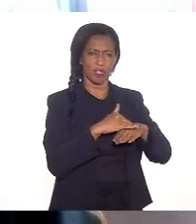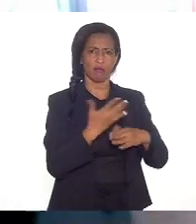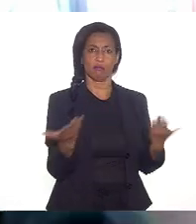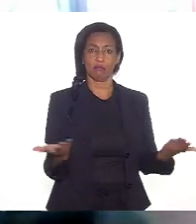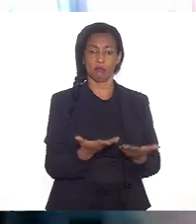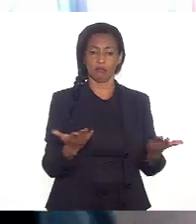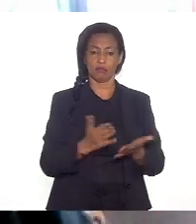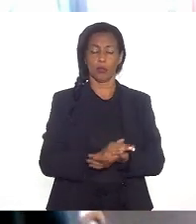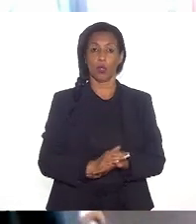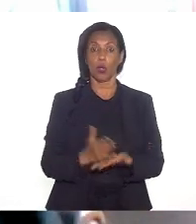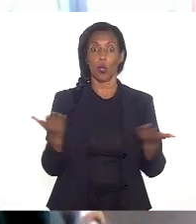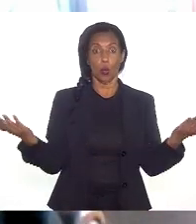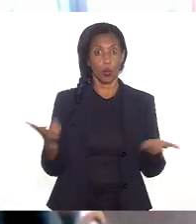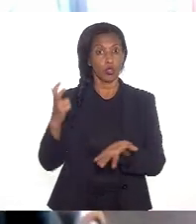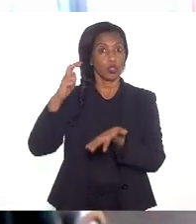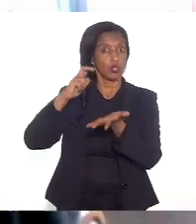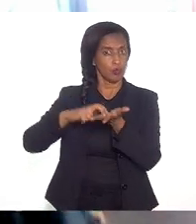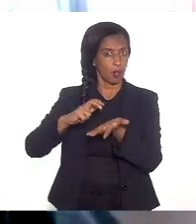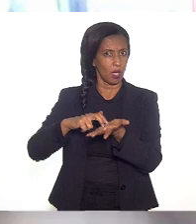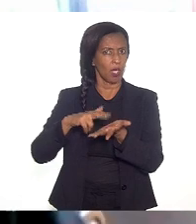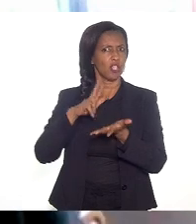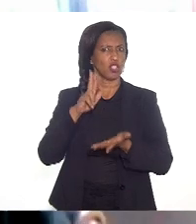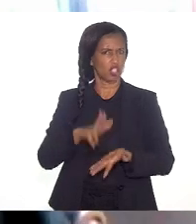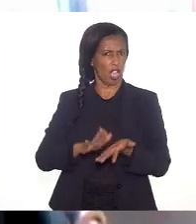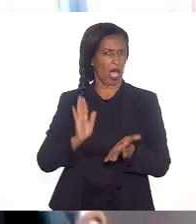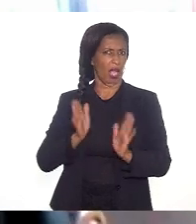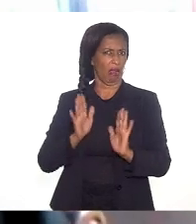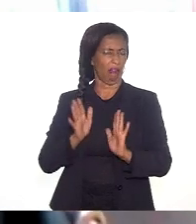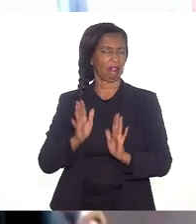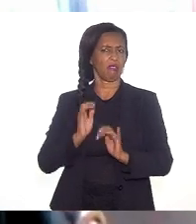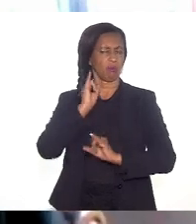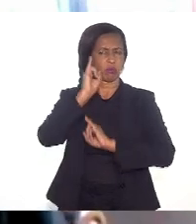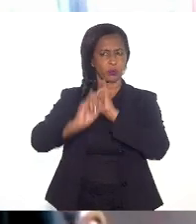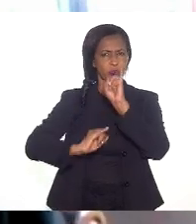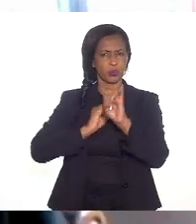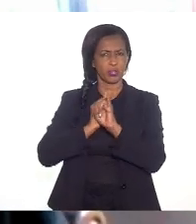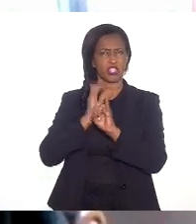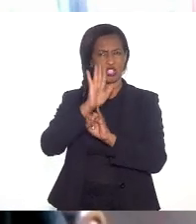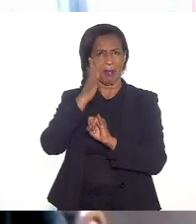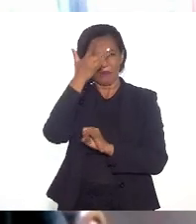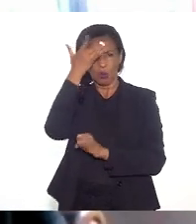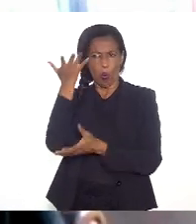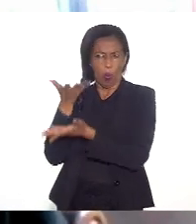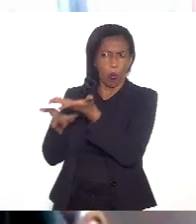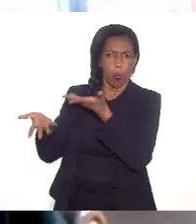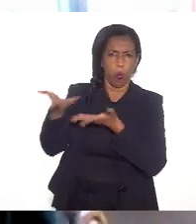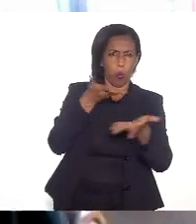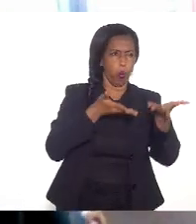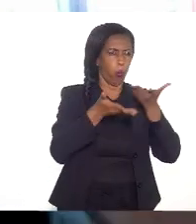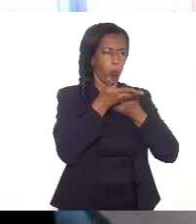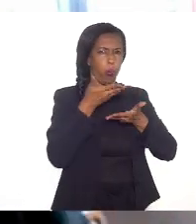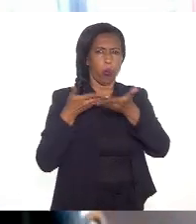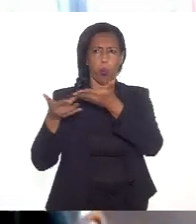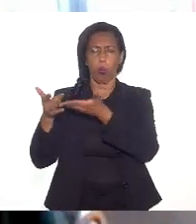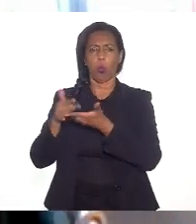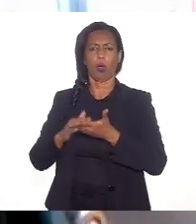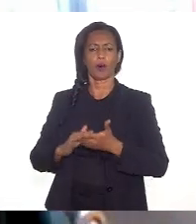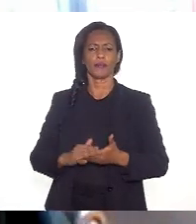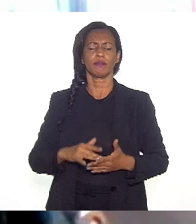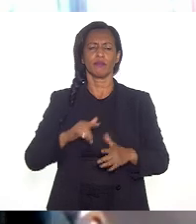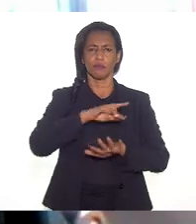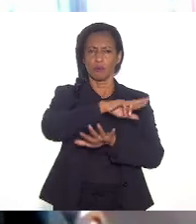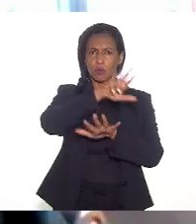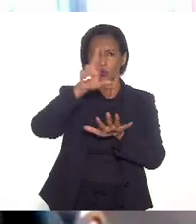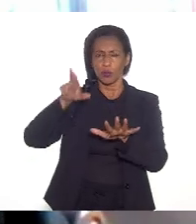de manhã, postei isso no Twitter e vários compartilharam, inclusive Zélia Duncan, vários outros, o próprio